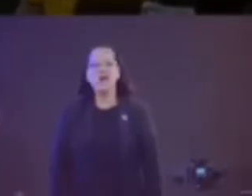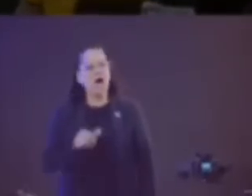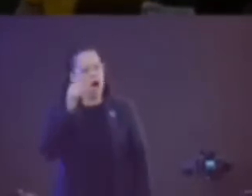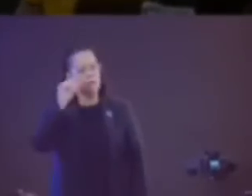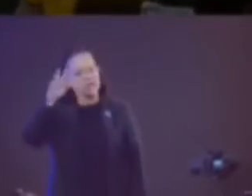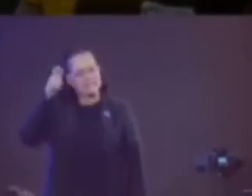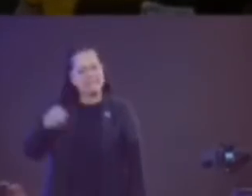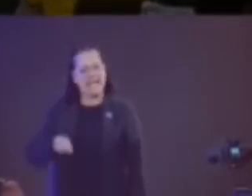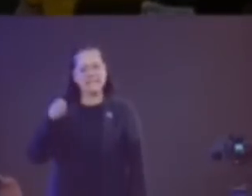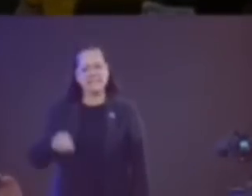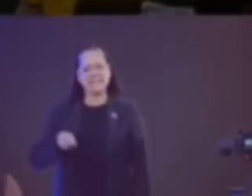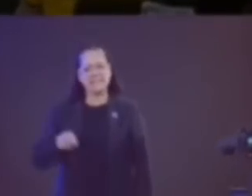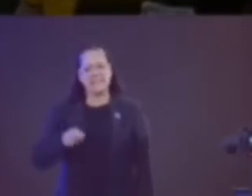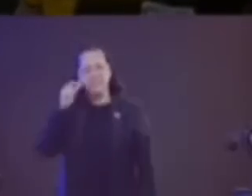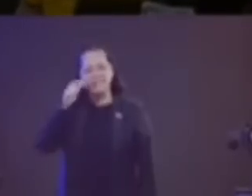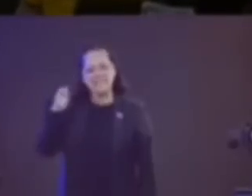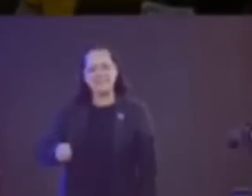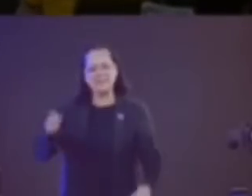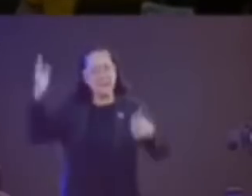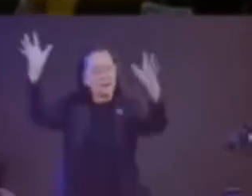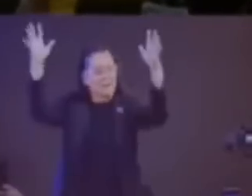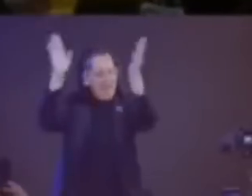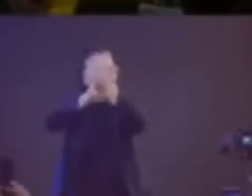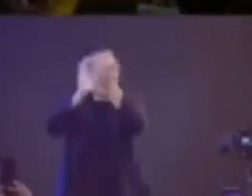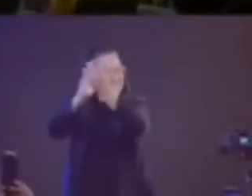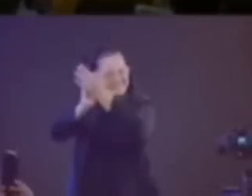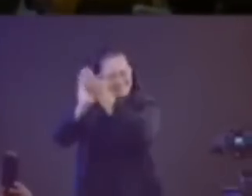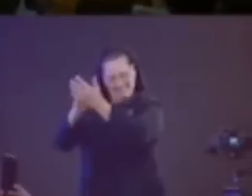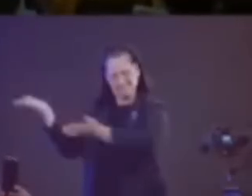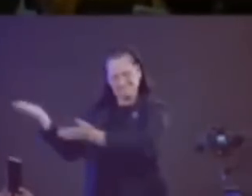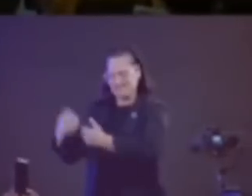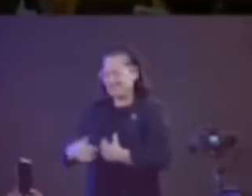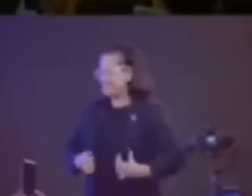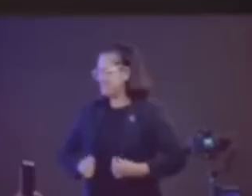decidida. É uma mulher de atitude. Palmas pra ela.